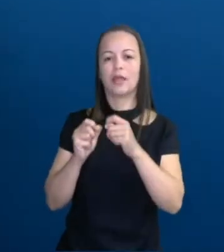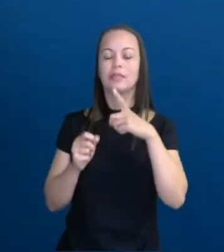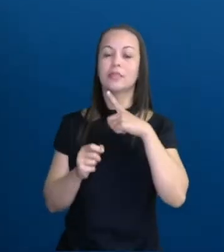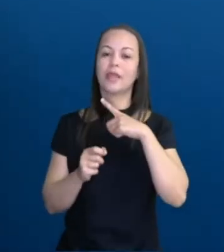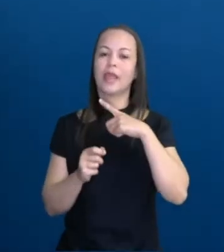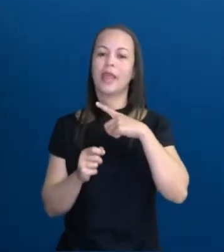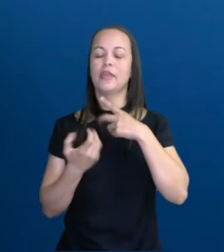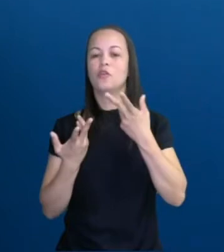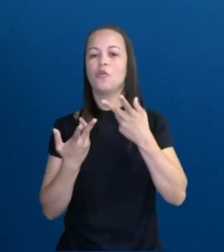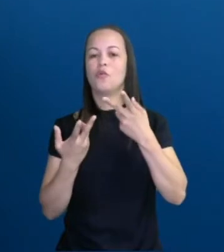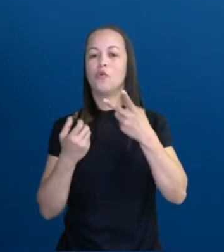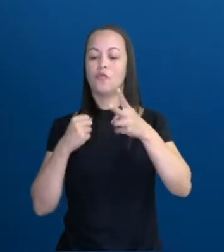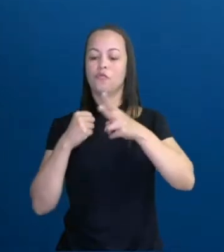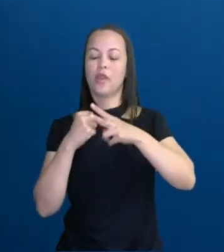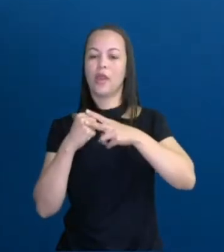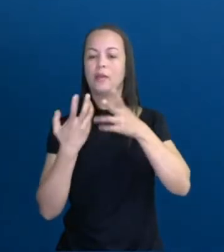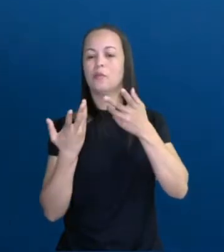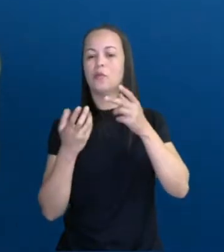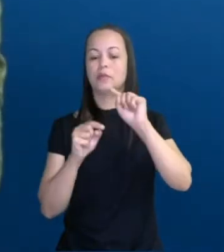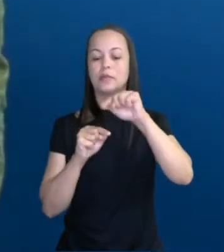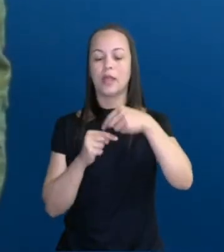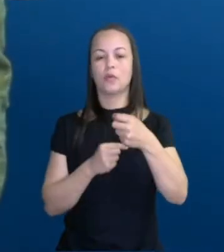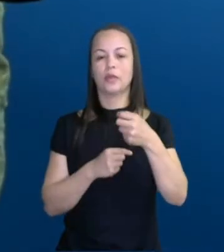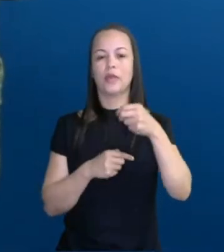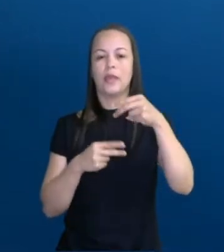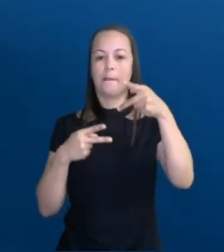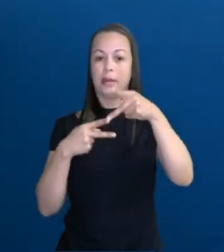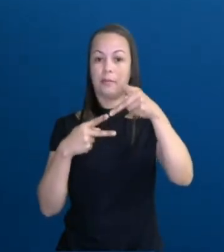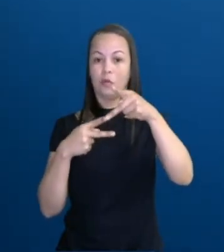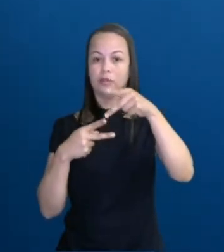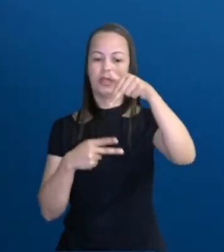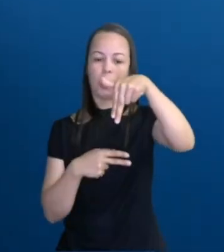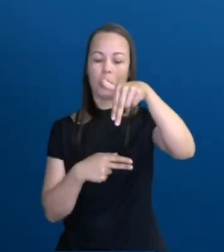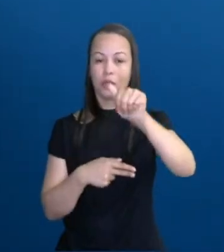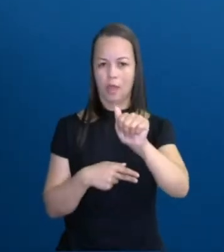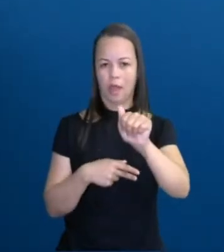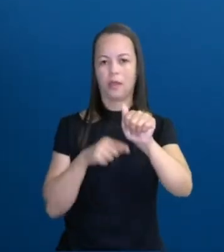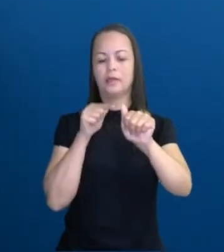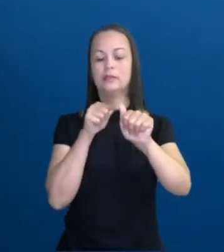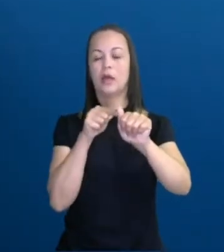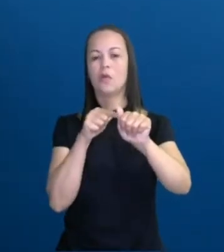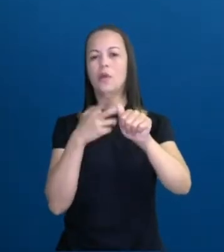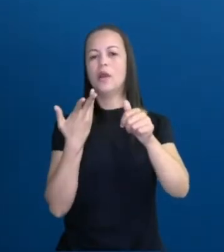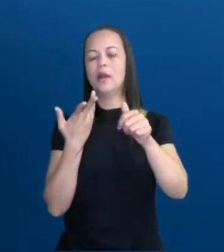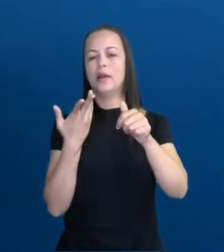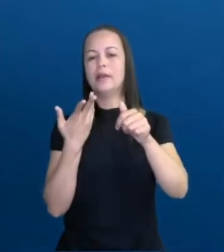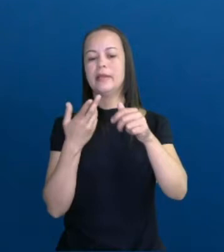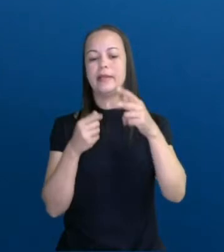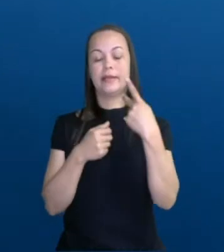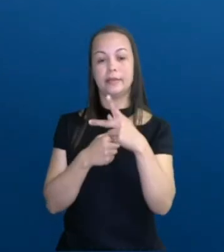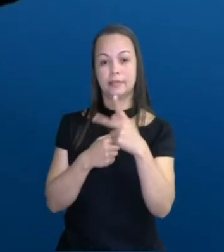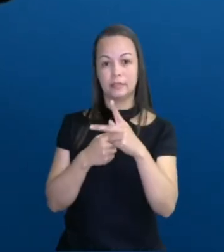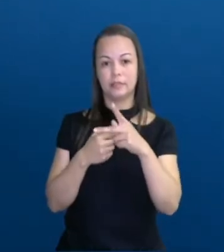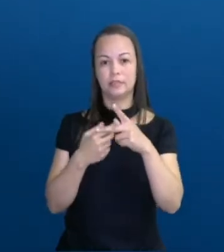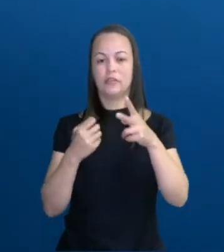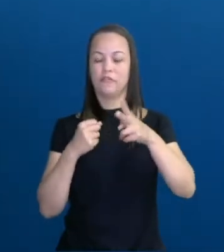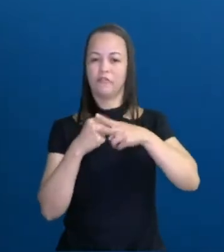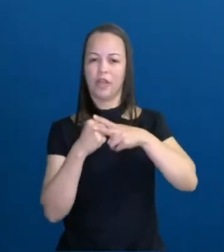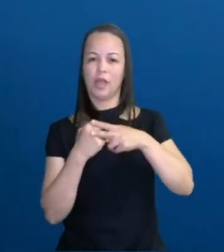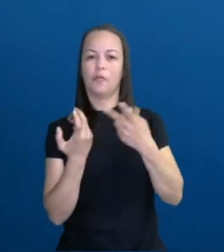na. Se logo após o verbo acreditar aparece uma preposição, esse verbo ele é transitivo